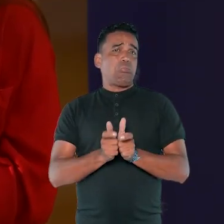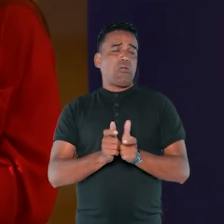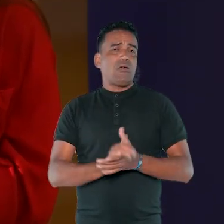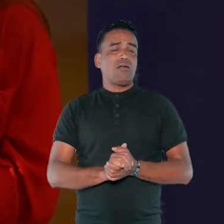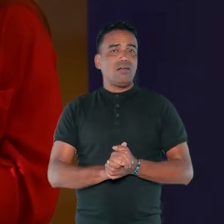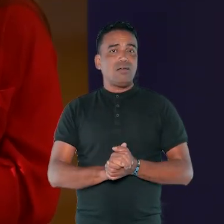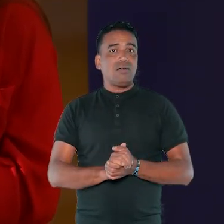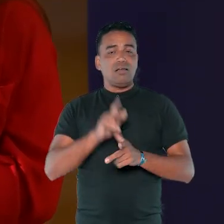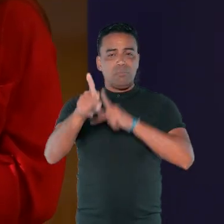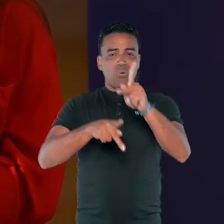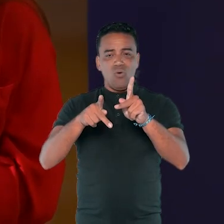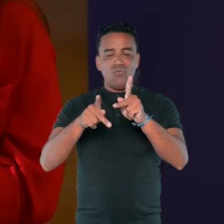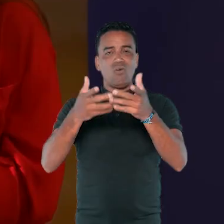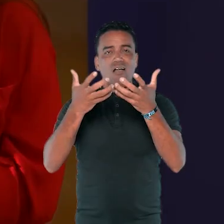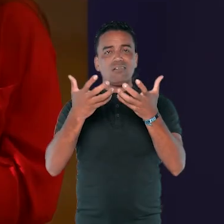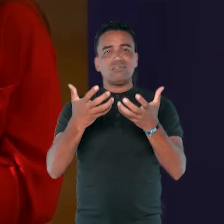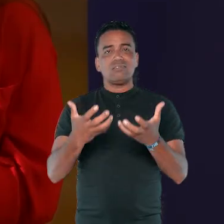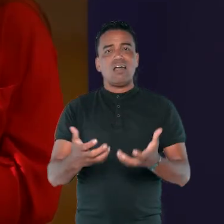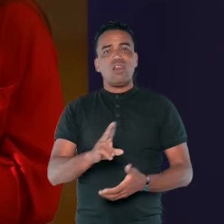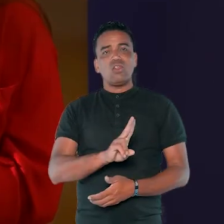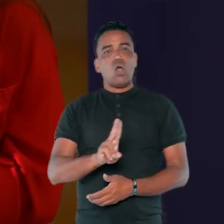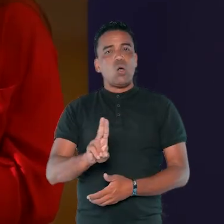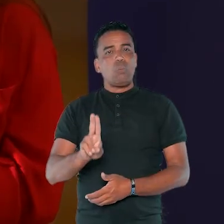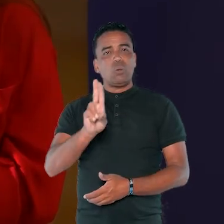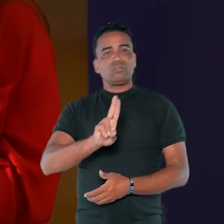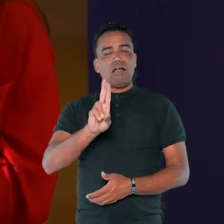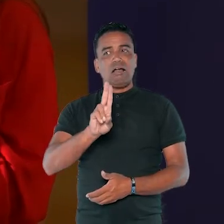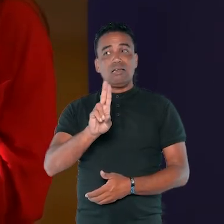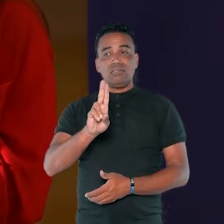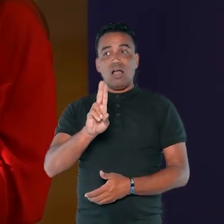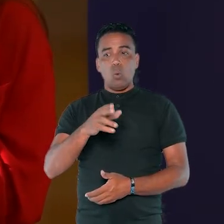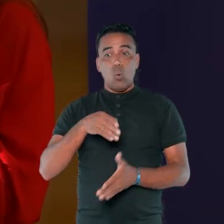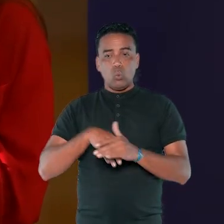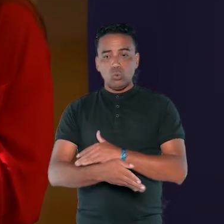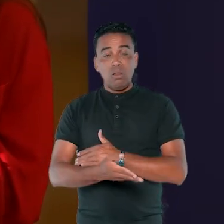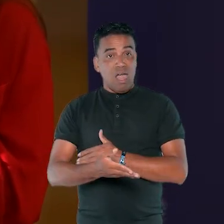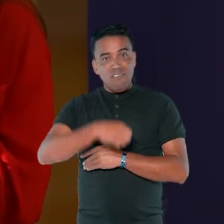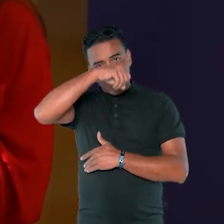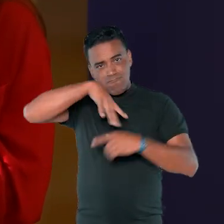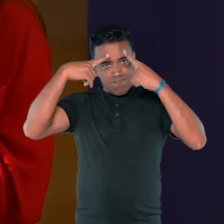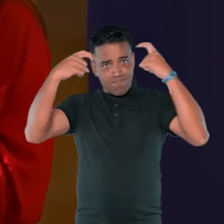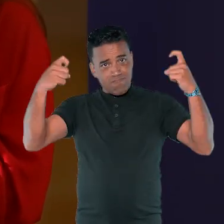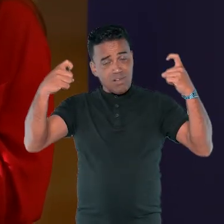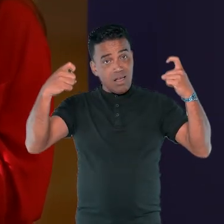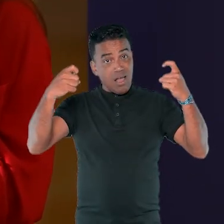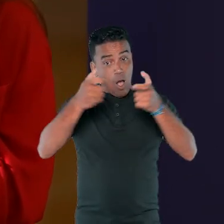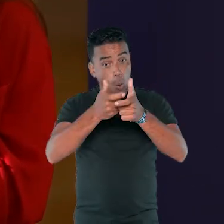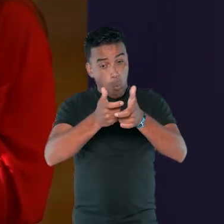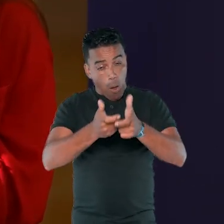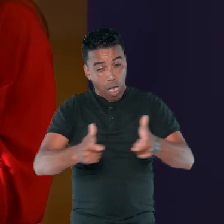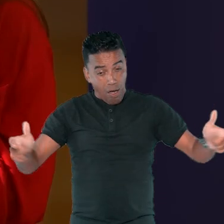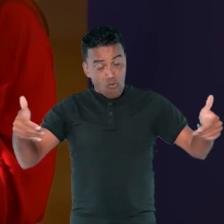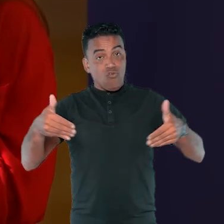cansado desse nome. Embora seu instinto leve à agressão e embora o aumentativo de fome